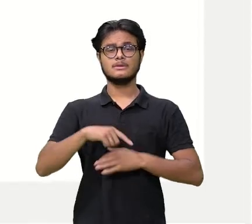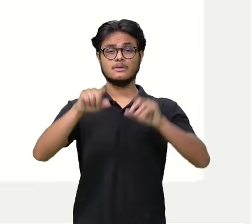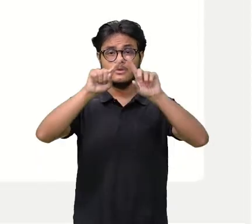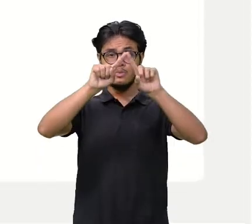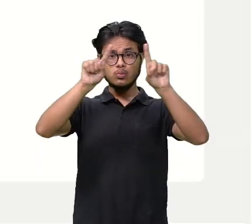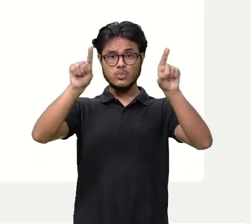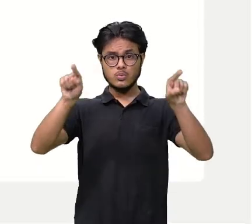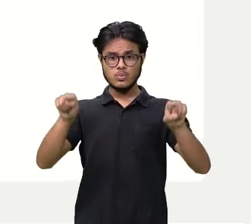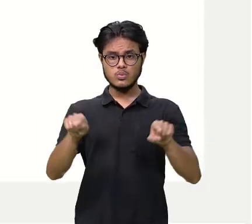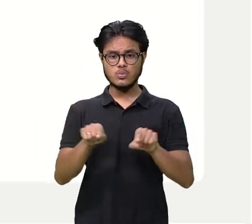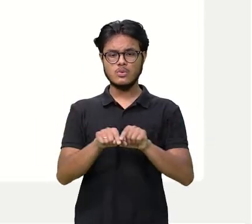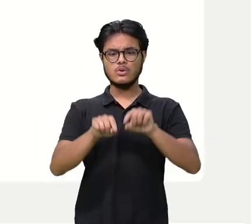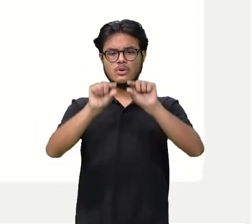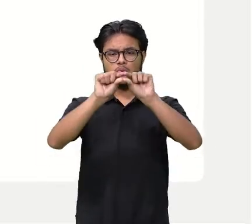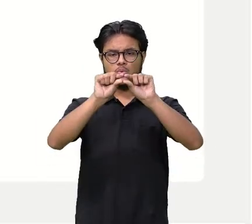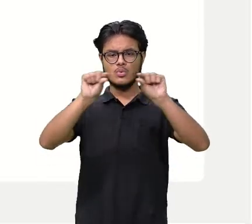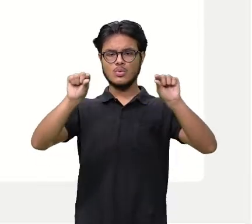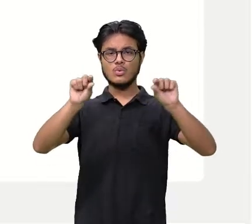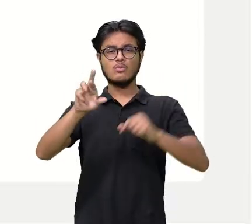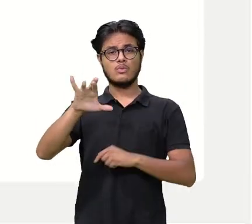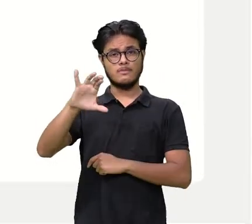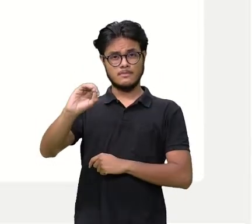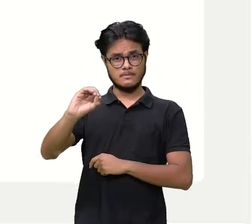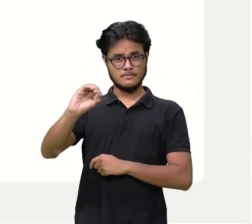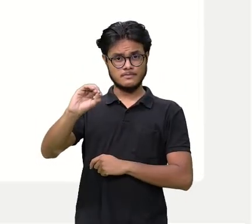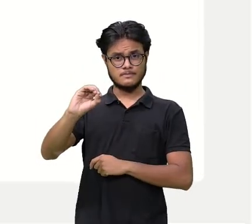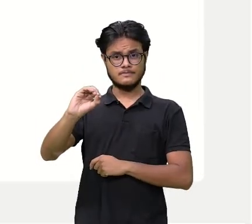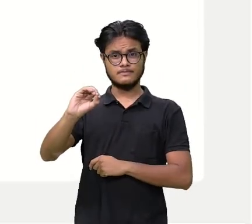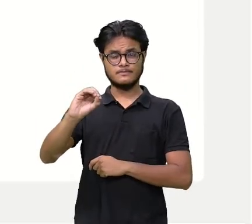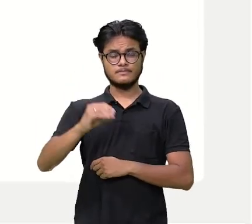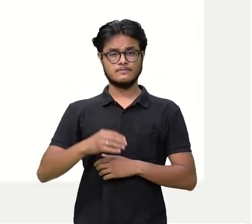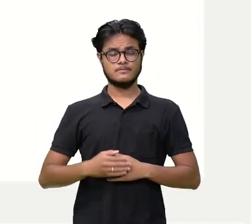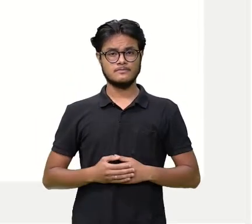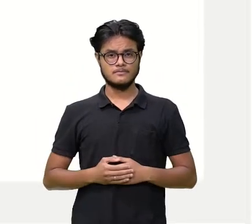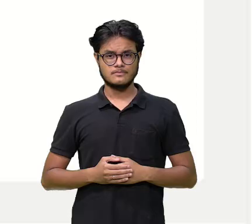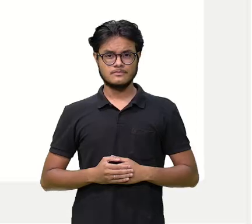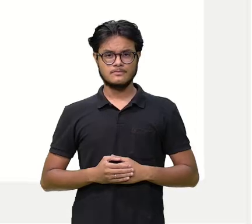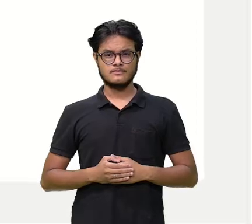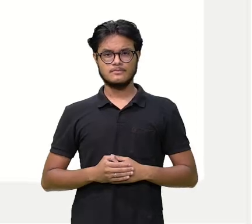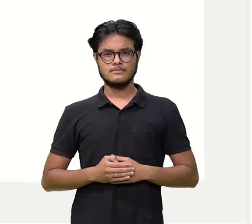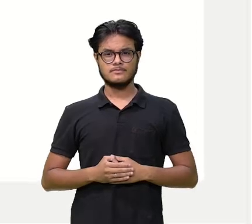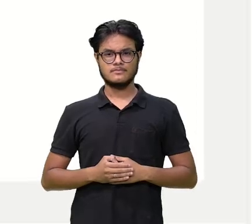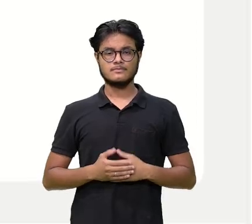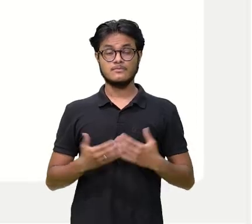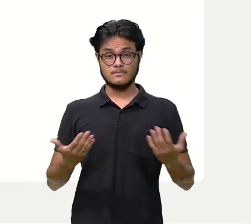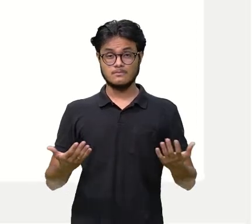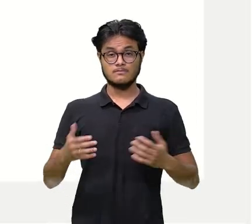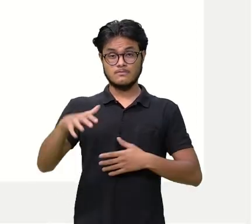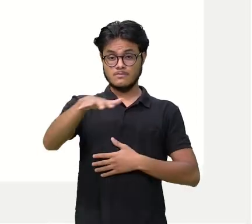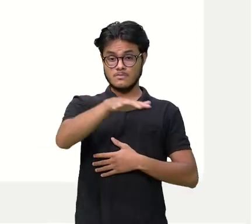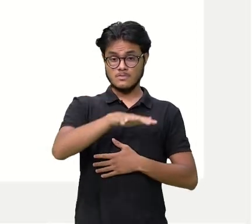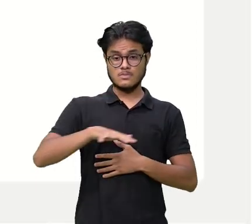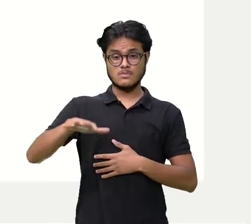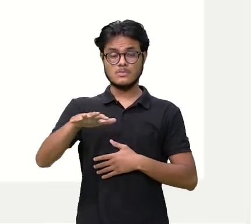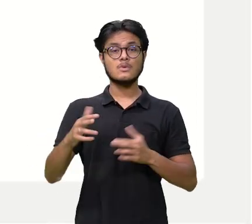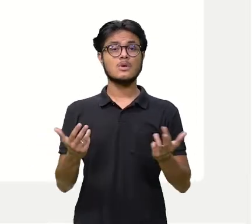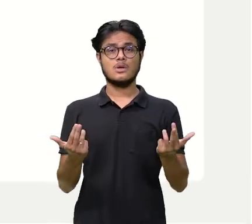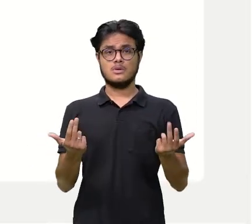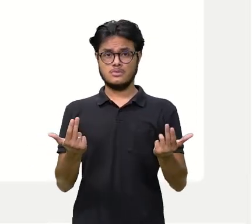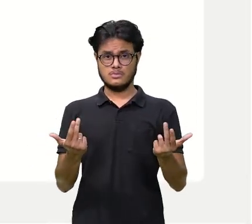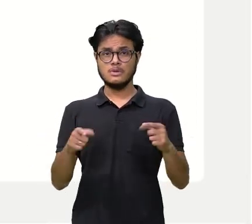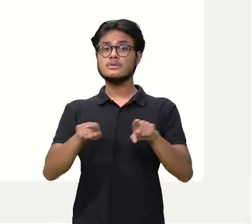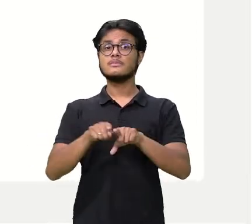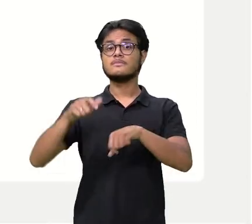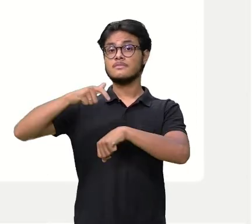imaginário que conecta um planeta ao Sol varre áreas iguais em intervalo de tempos